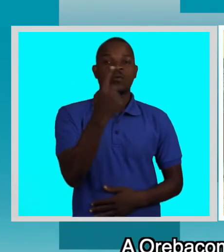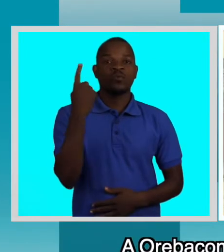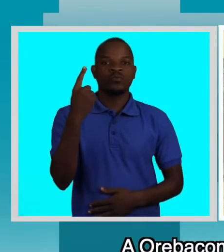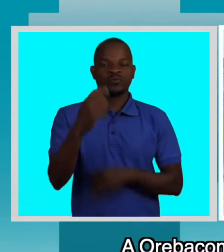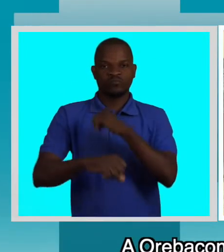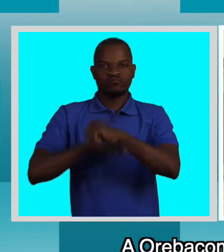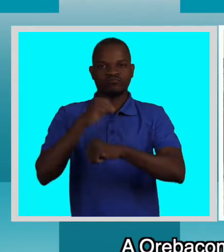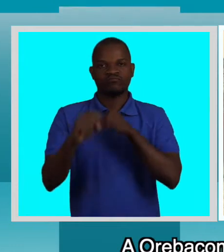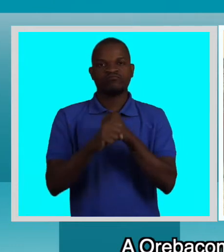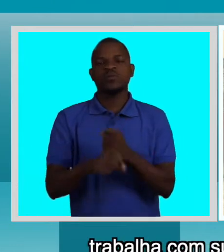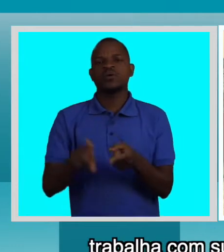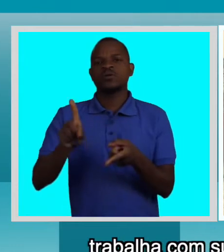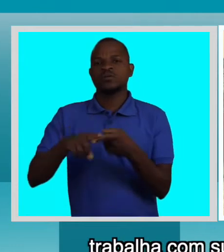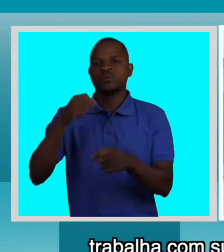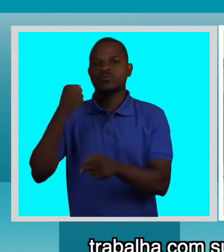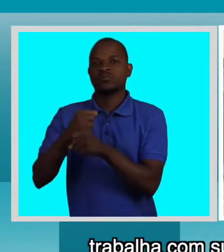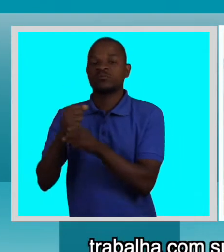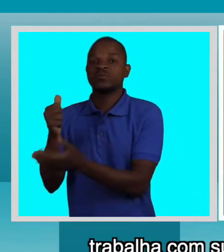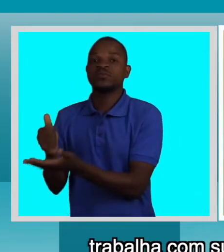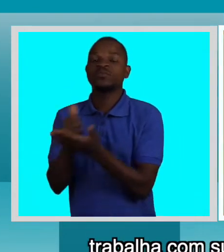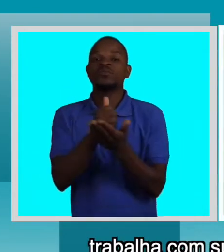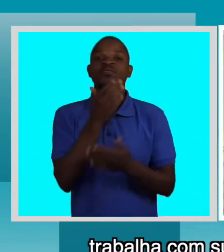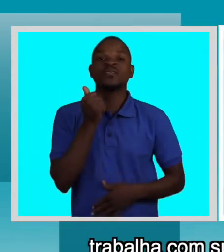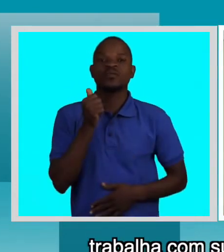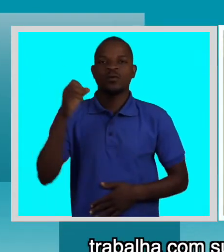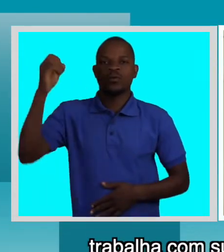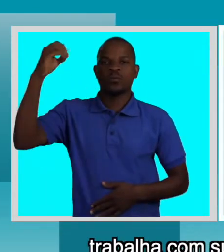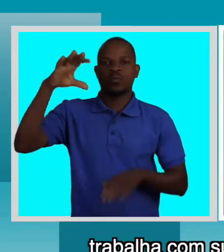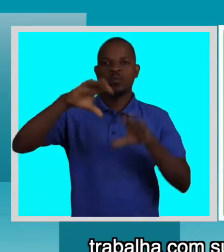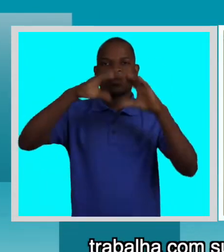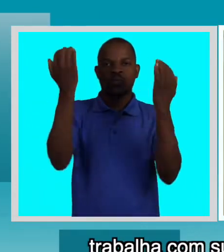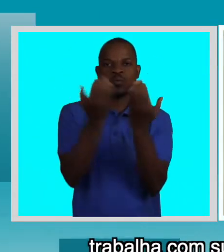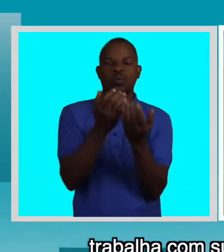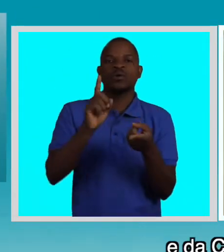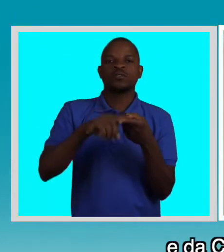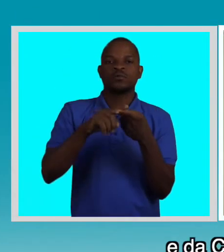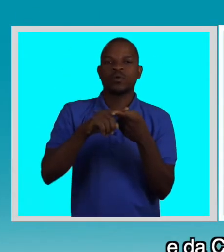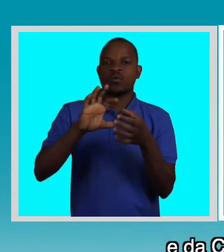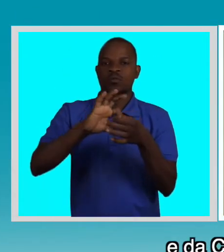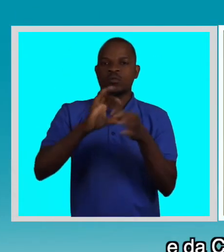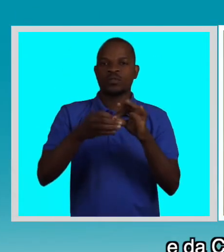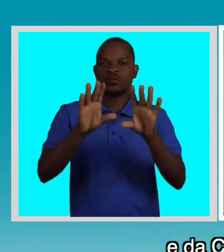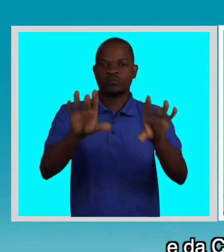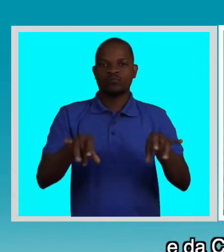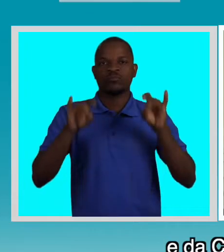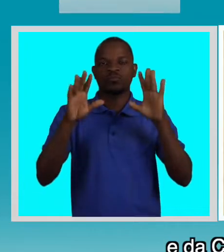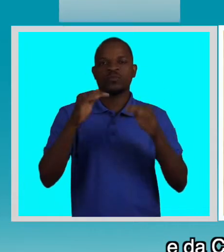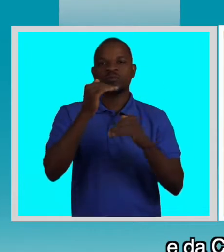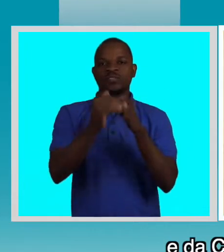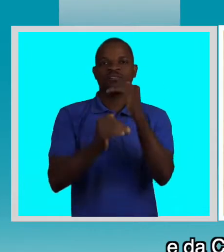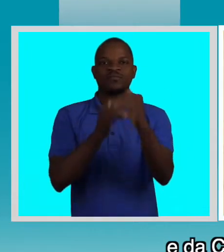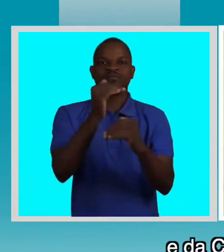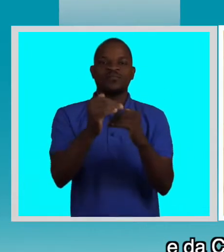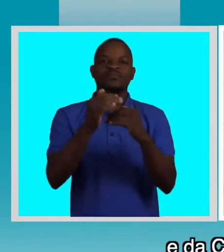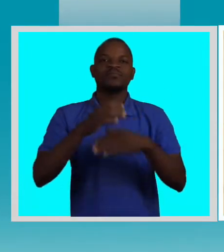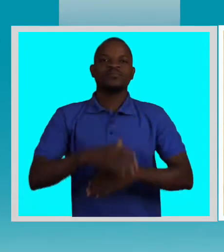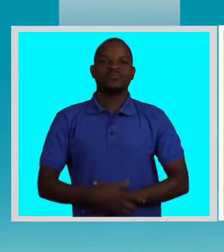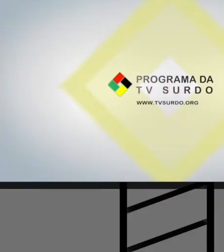na cidade da Beira, trabalha com o suporte da Light for the World e da cooperação austríaca para o